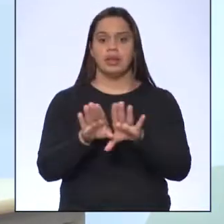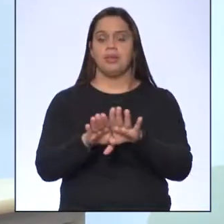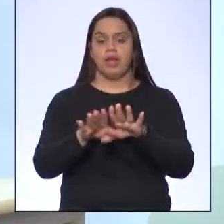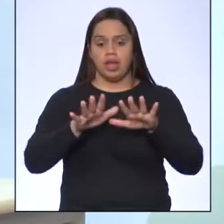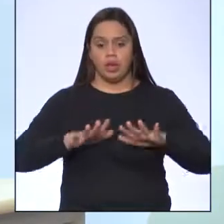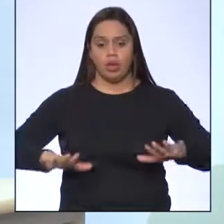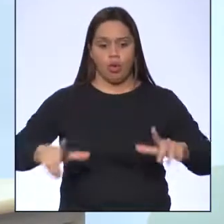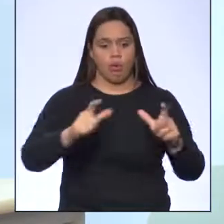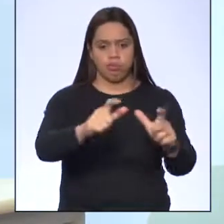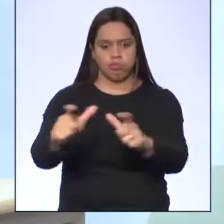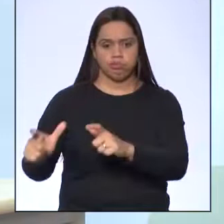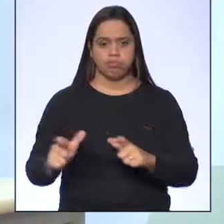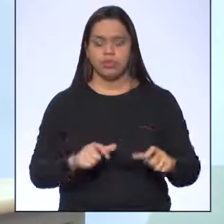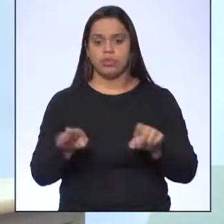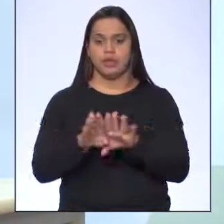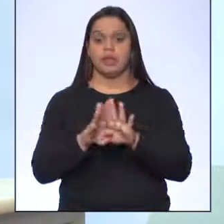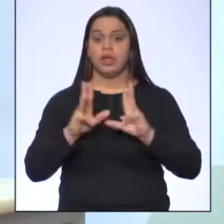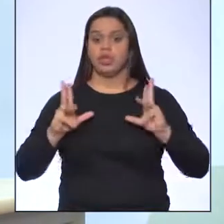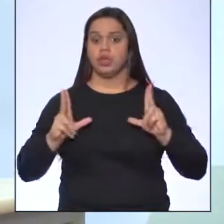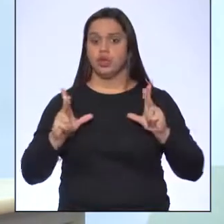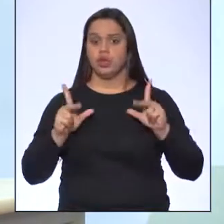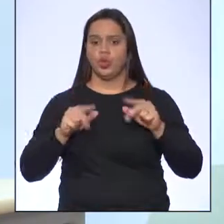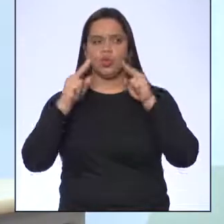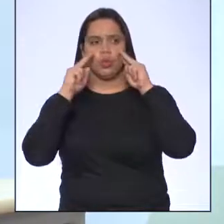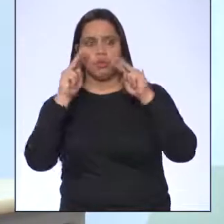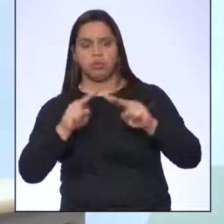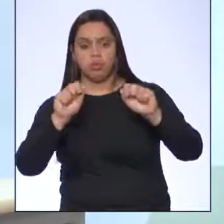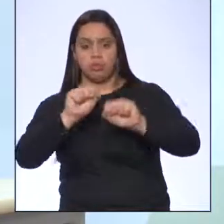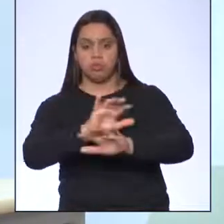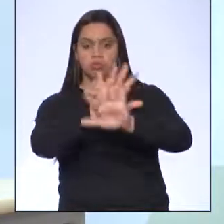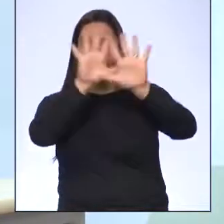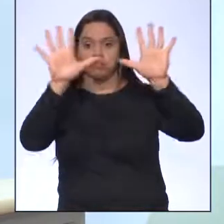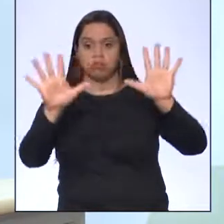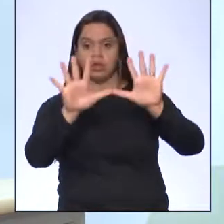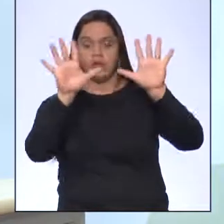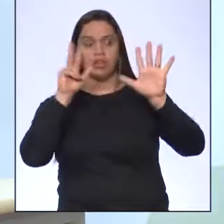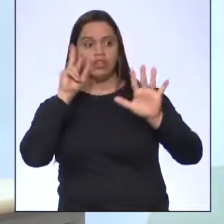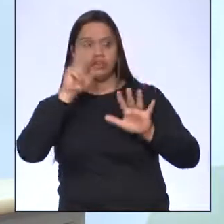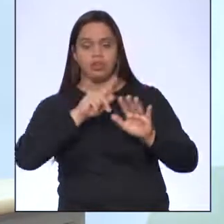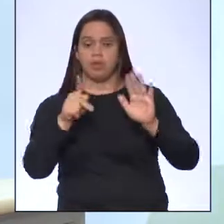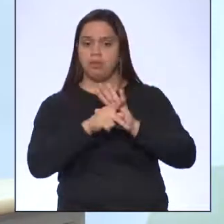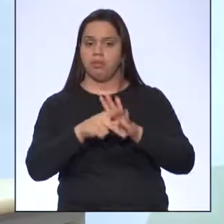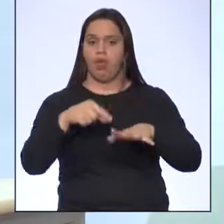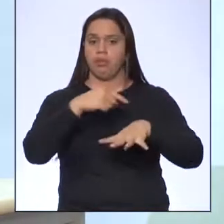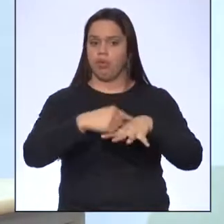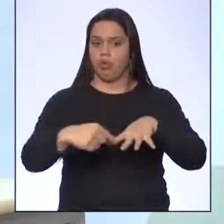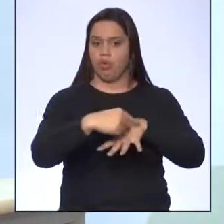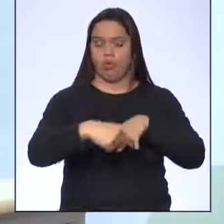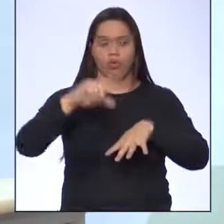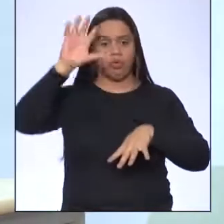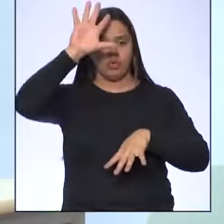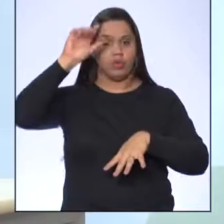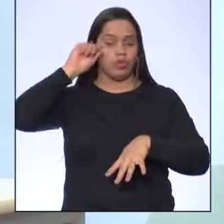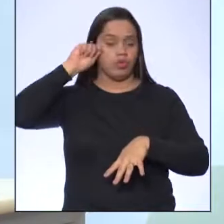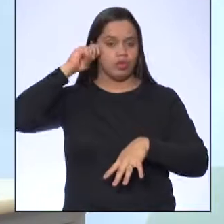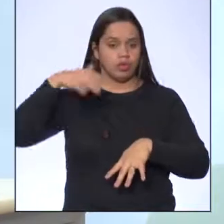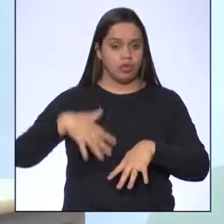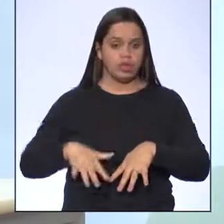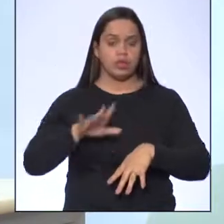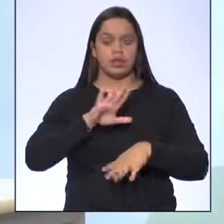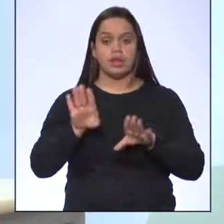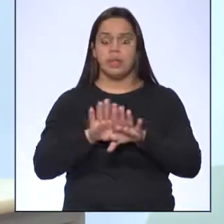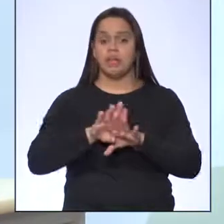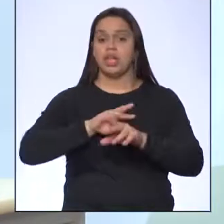no conjunto paisagístico, professor, né, que o continente africano apresenta, assim como a sua